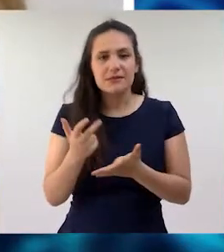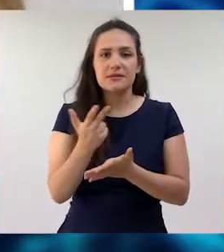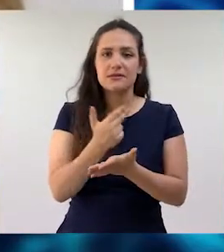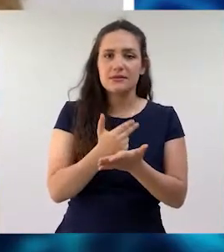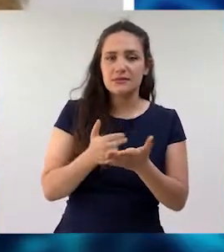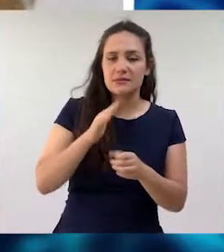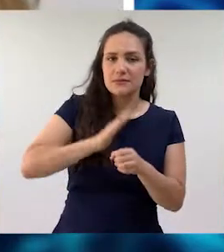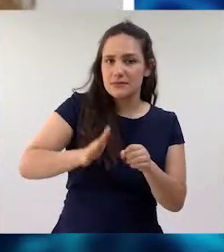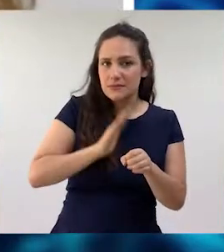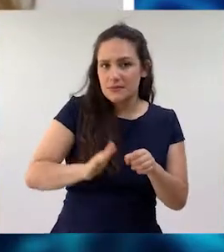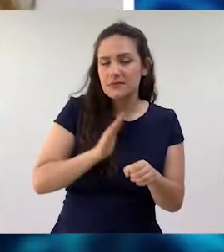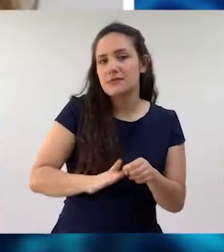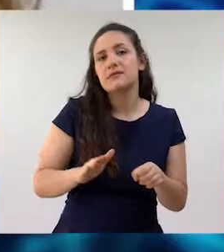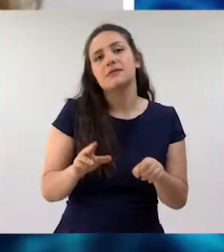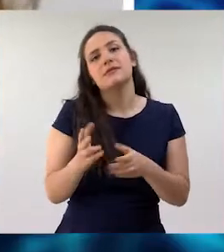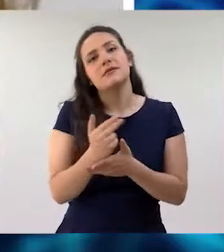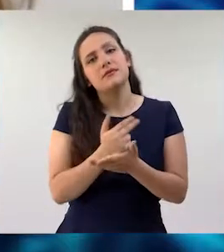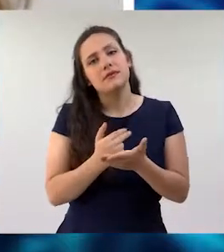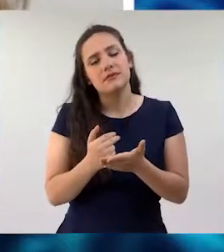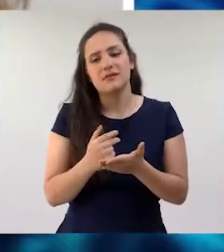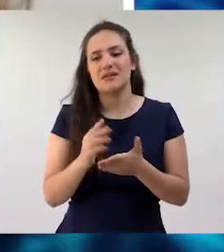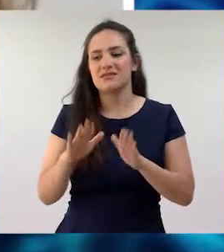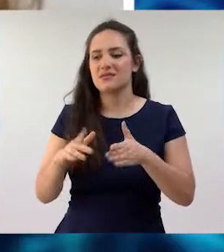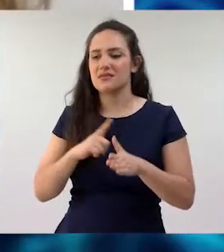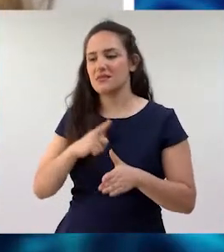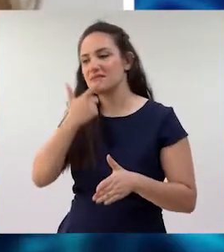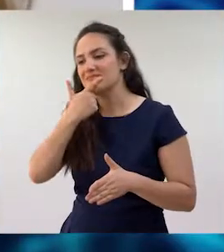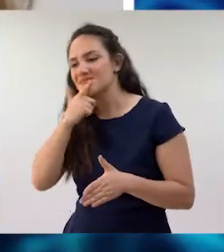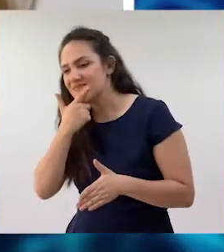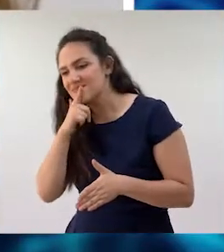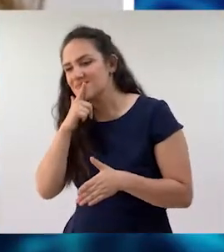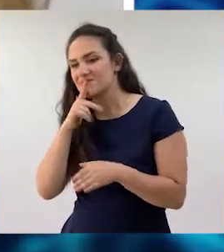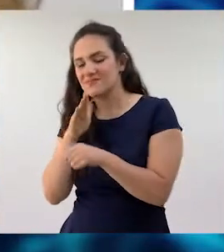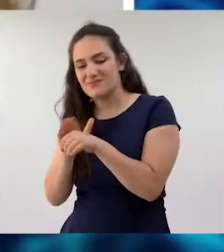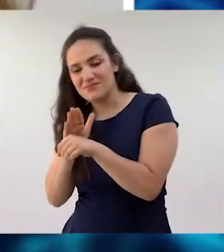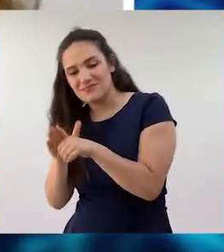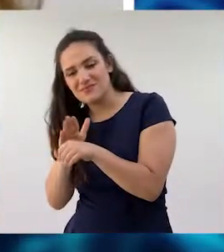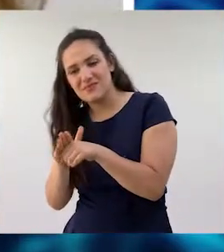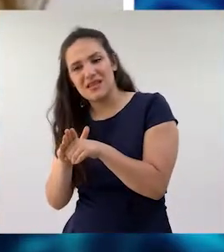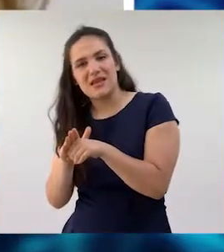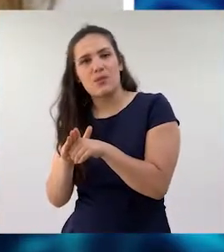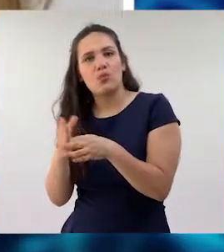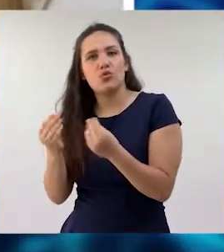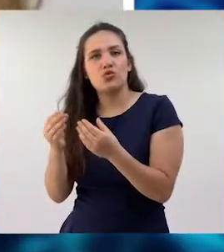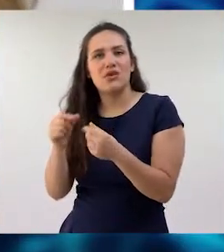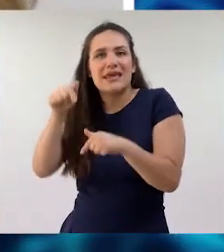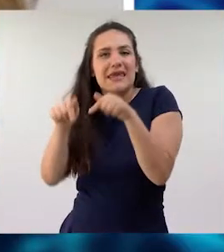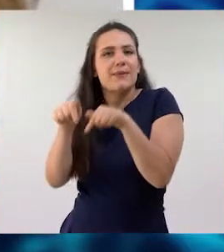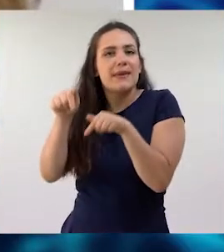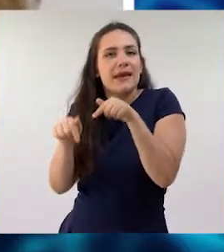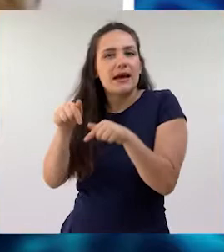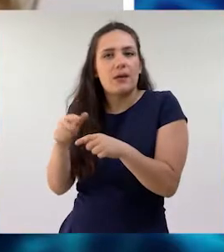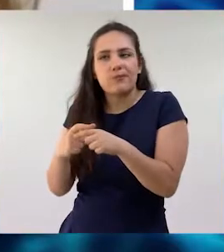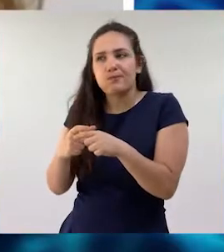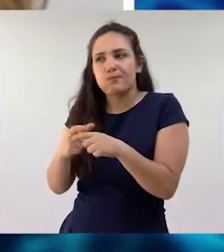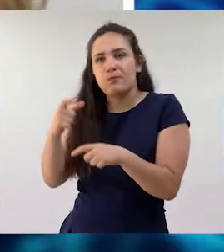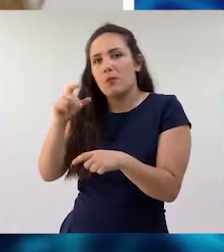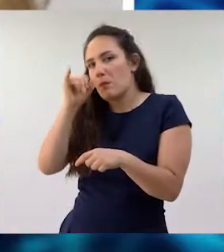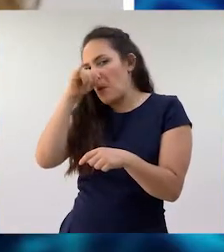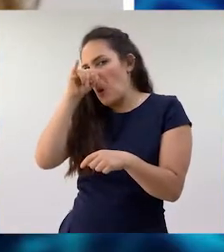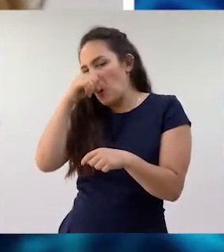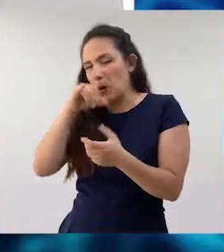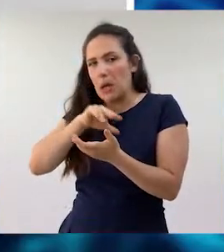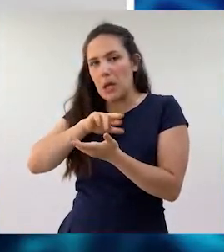de carne vermelha, de embutidos, presunto, salame, peito de peru,